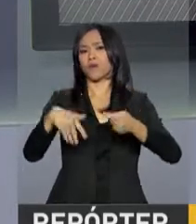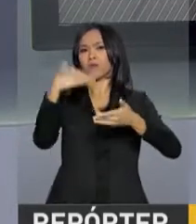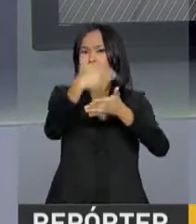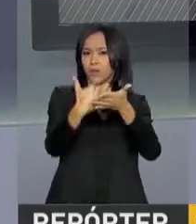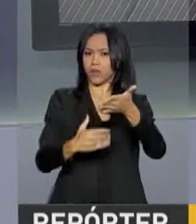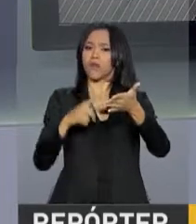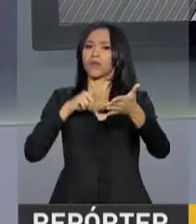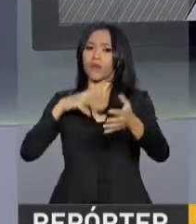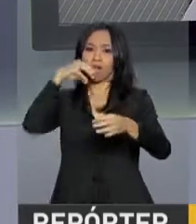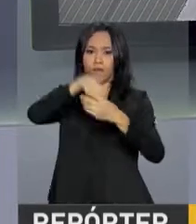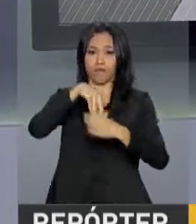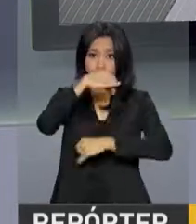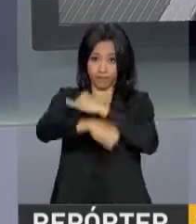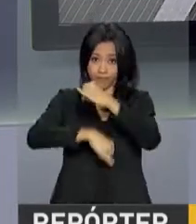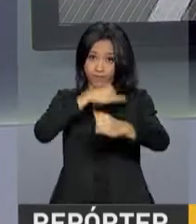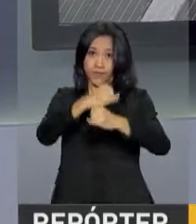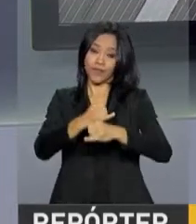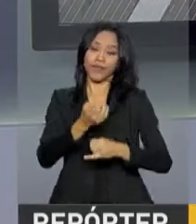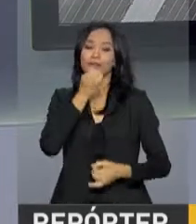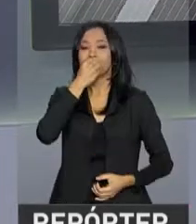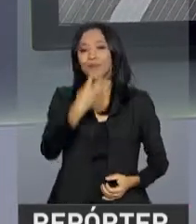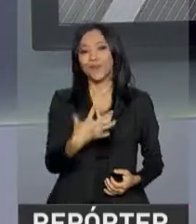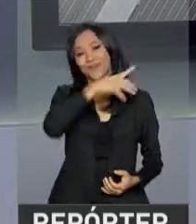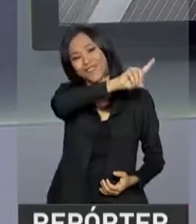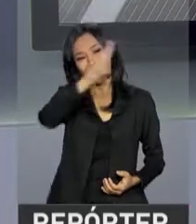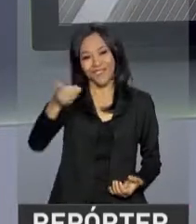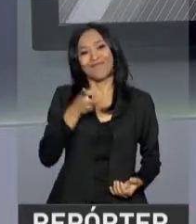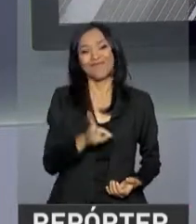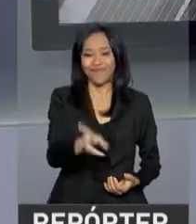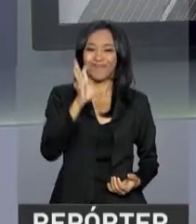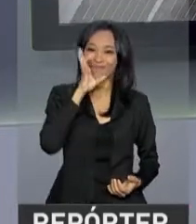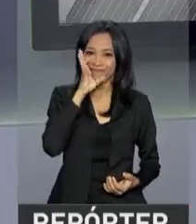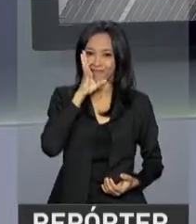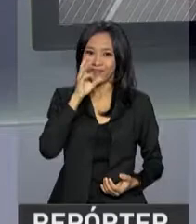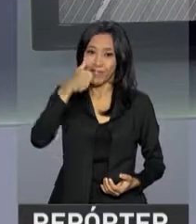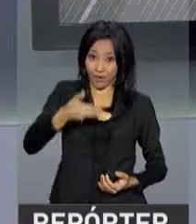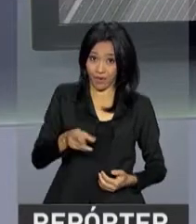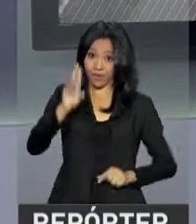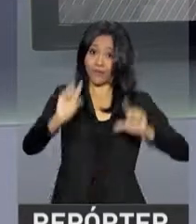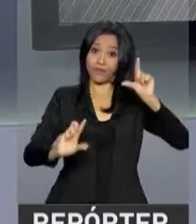está na nossa página na internet. Um bom dia para você e continue com a gente aqui na